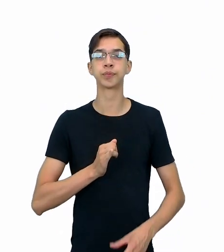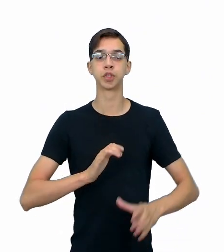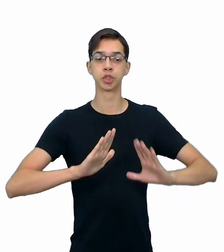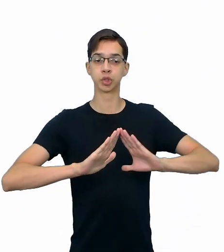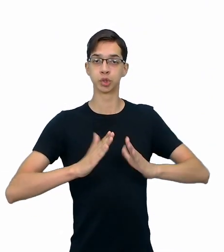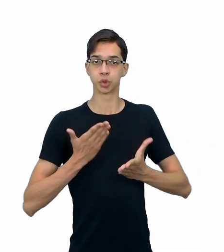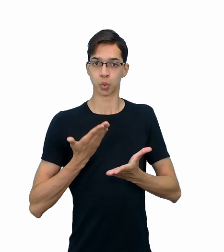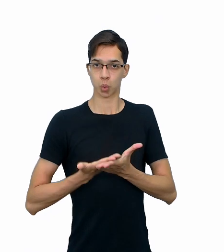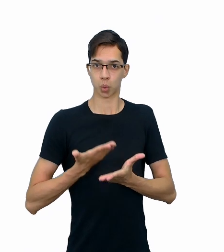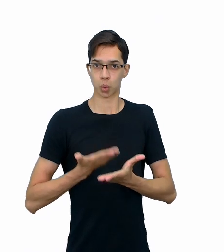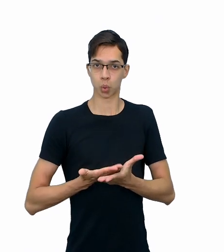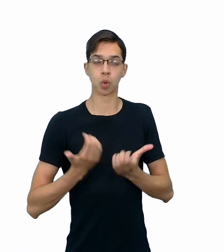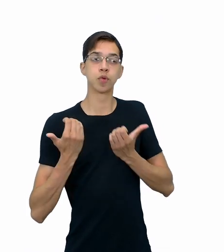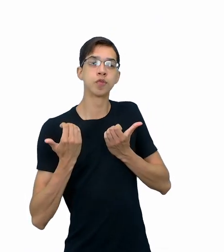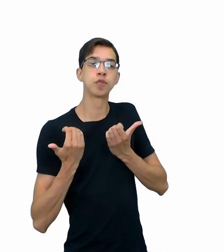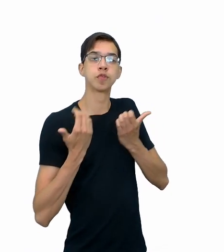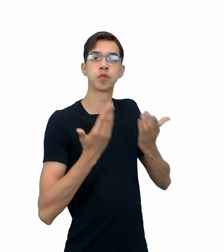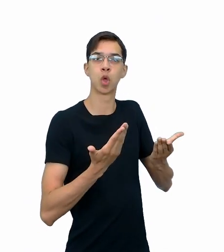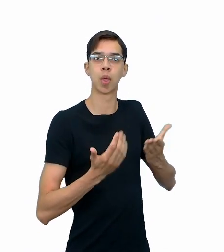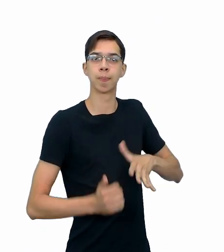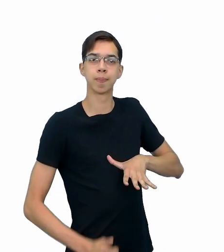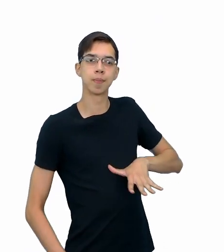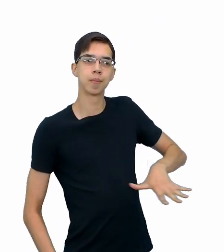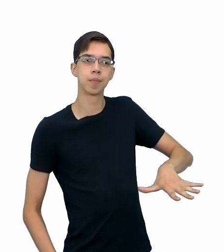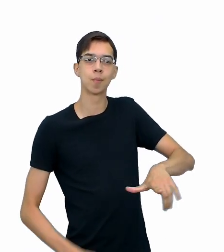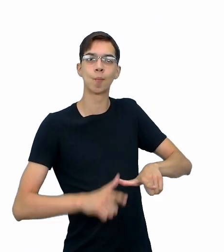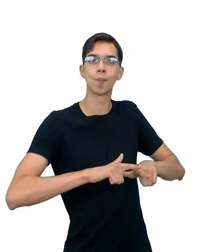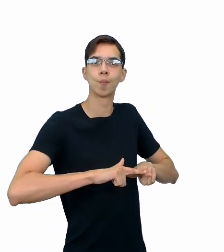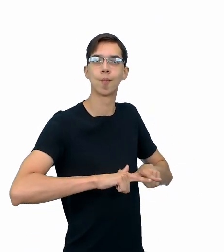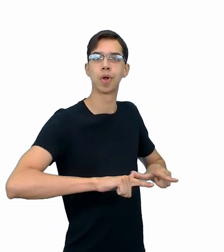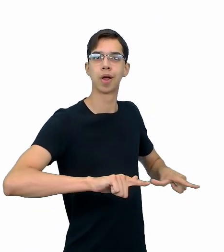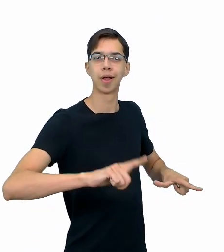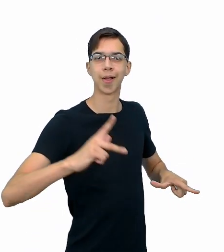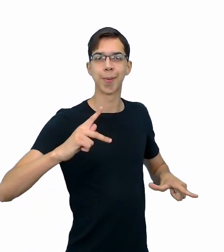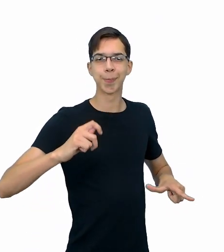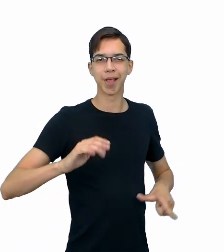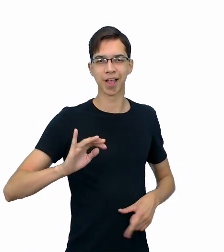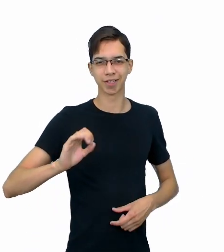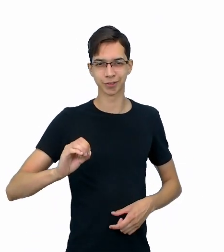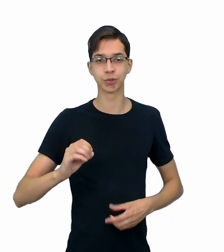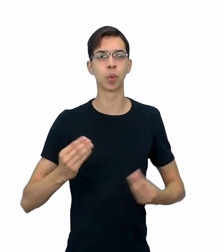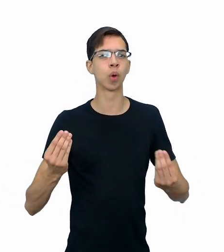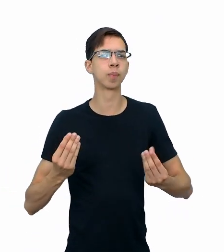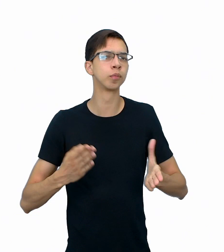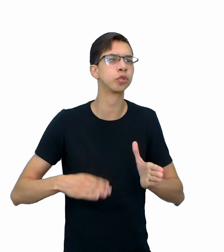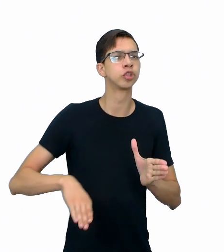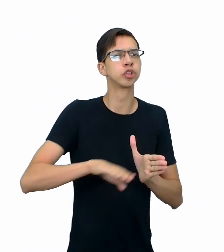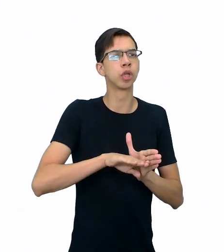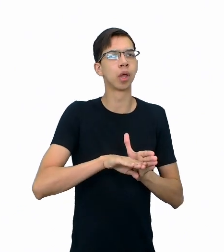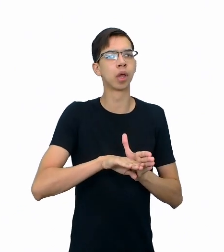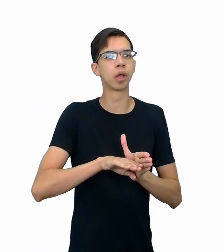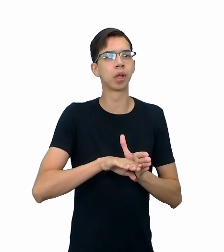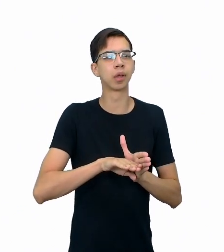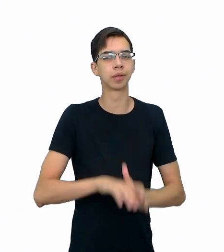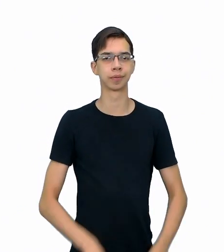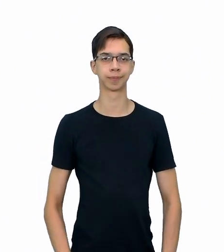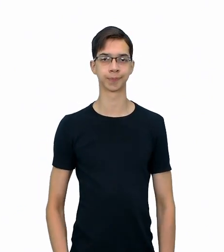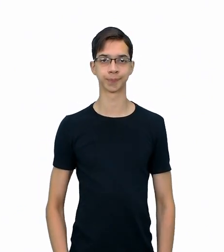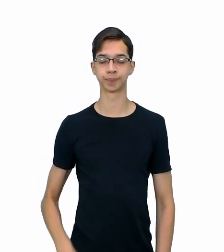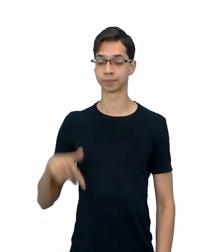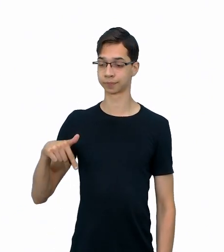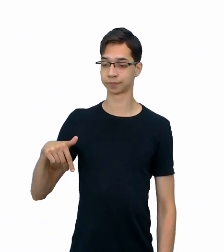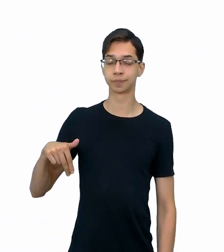onde precisam virar à direita, onde devem virar à esquerda, quantos passos aproximadamente